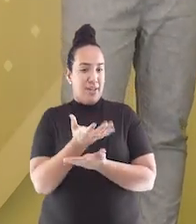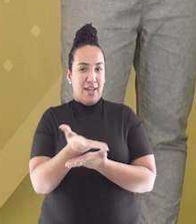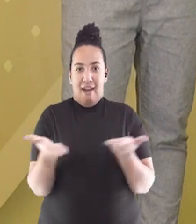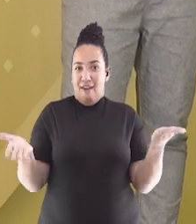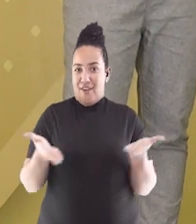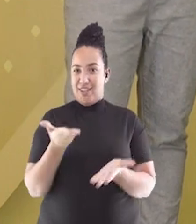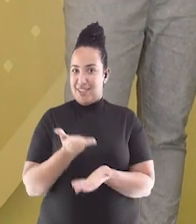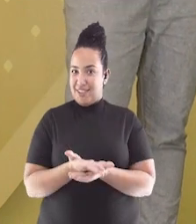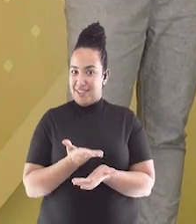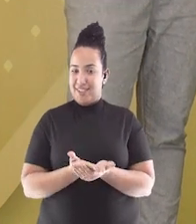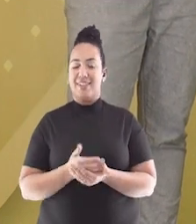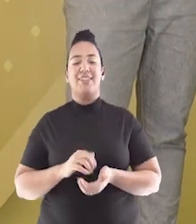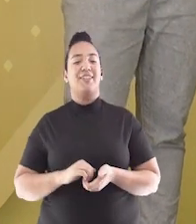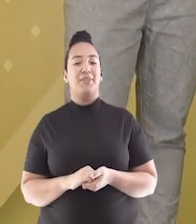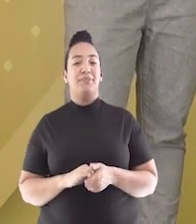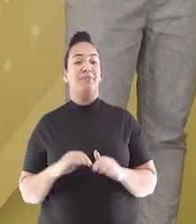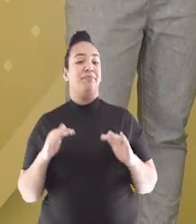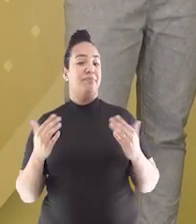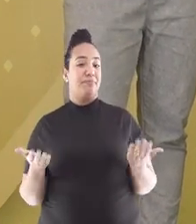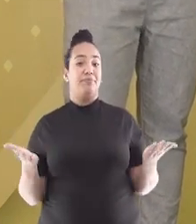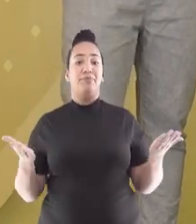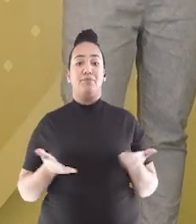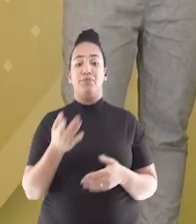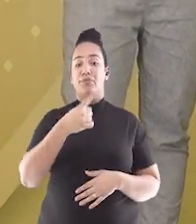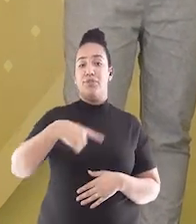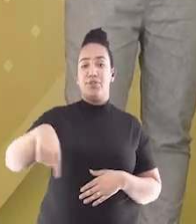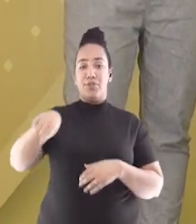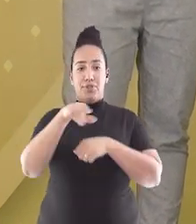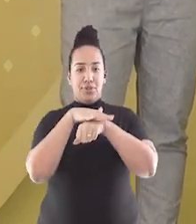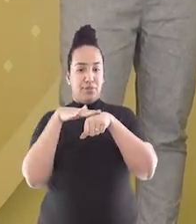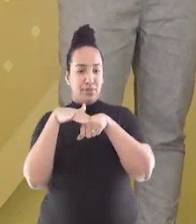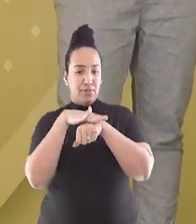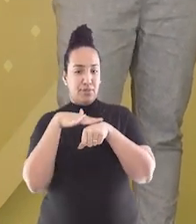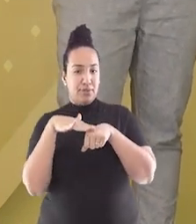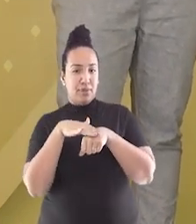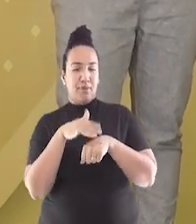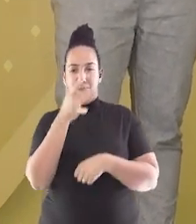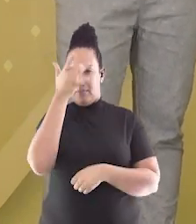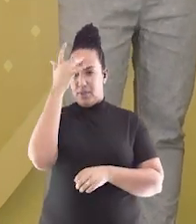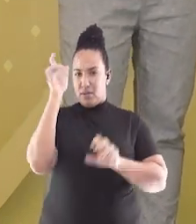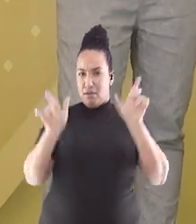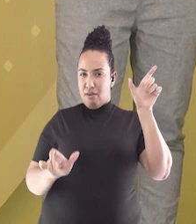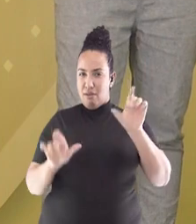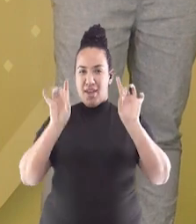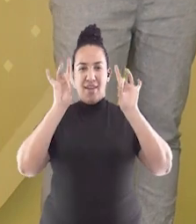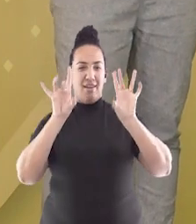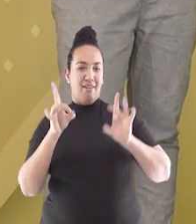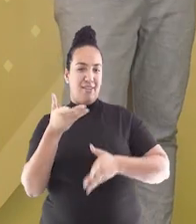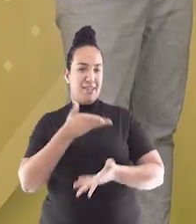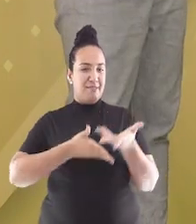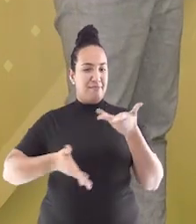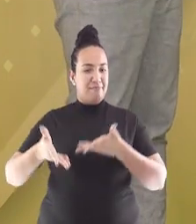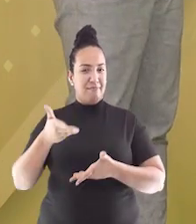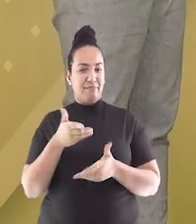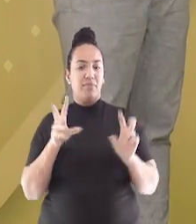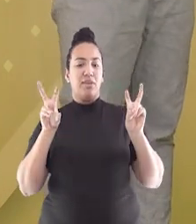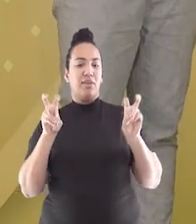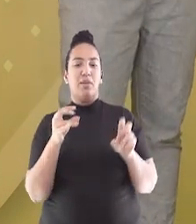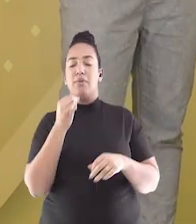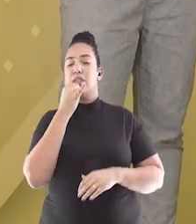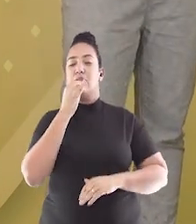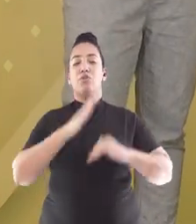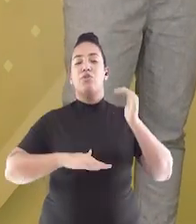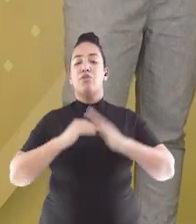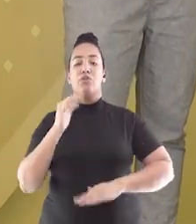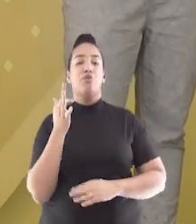ideia muito legal, não é mesmo, gente? Hoje a gente vai conversar um pouco mais com convidados muito especiais sobre o tema O que você quer